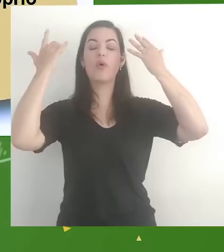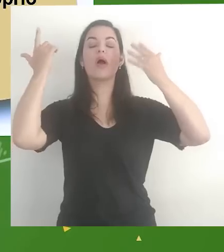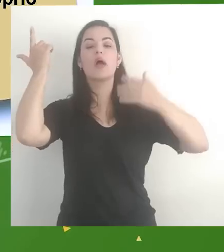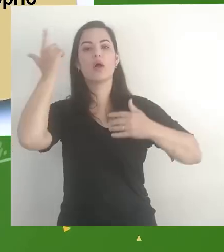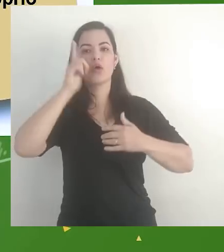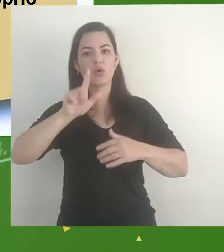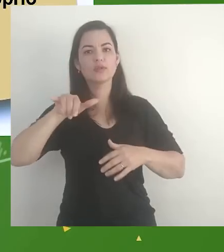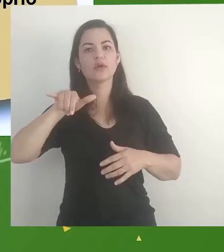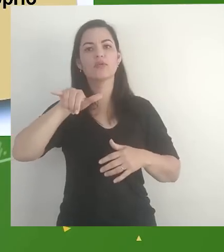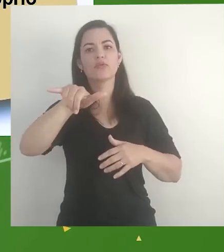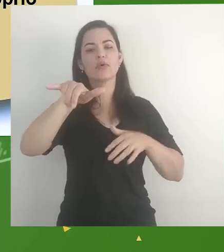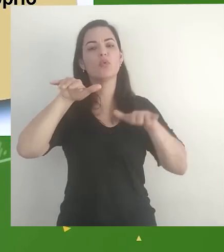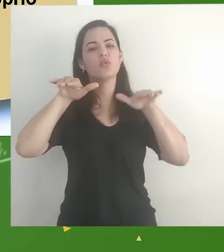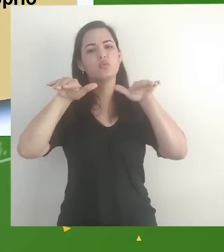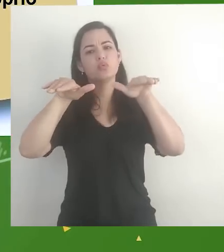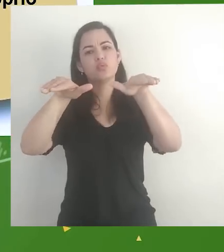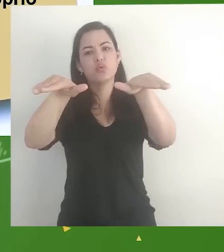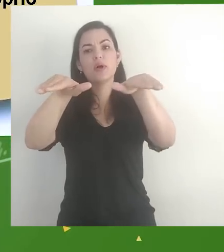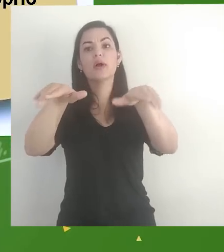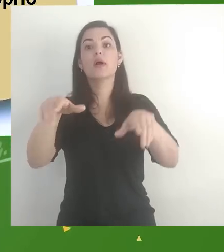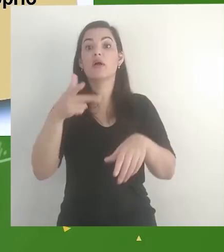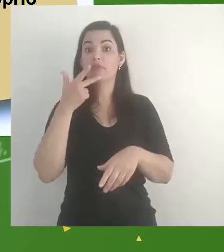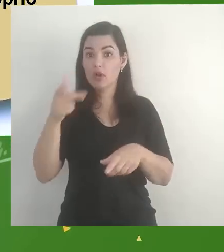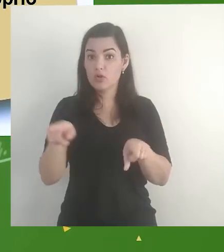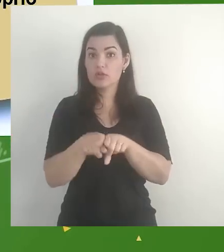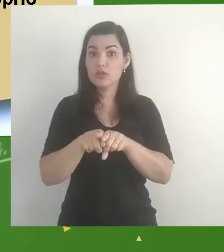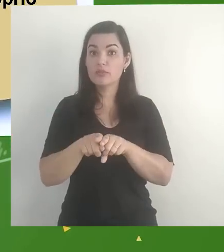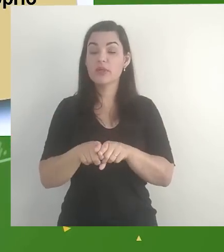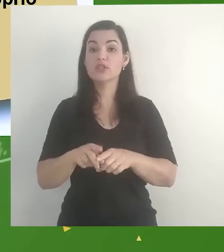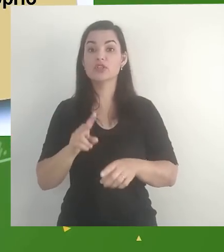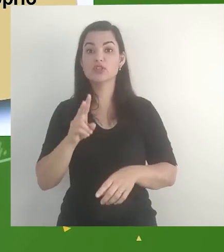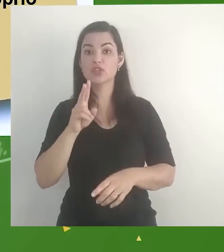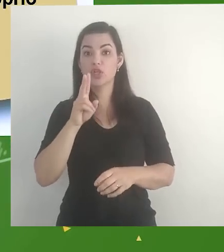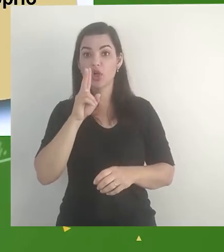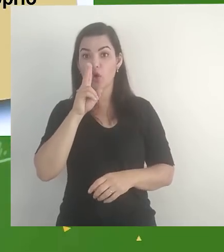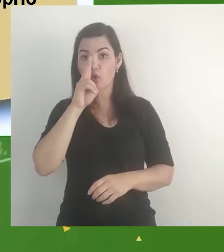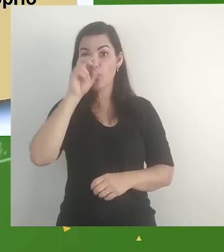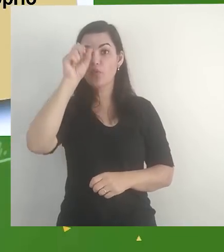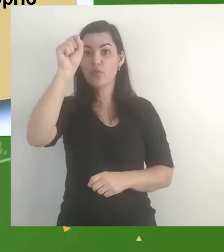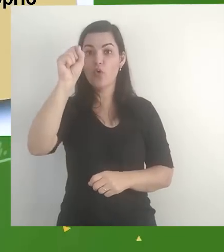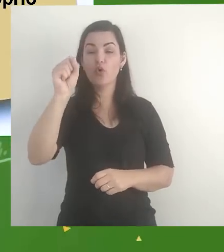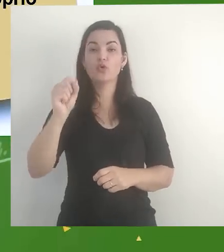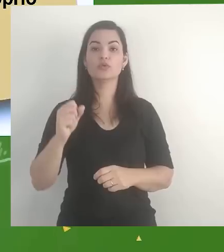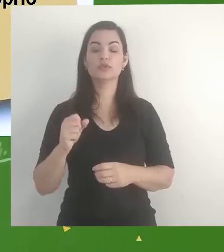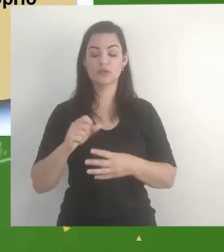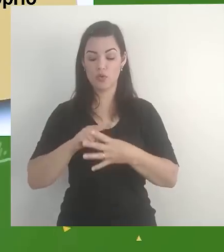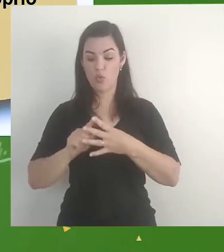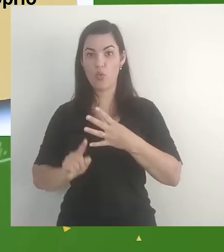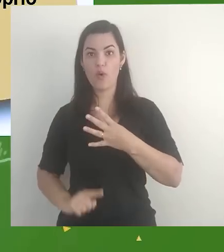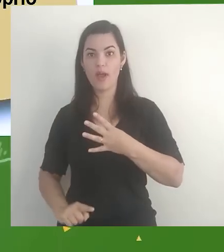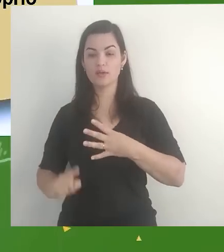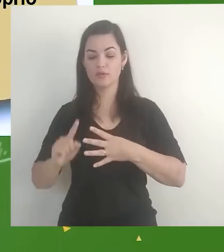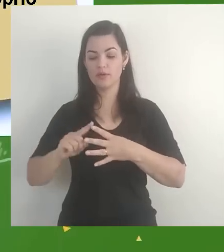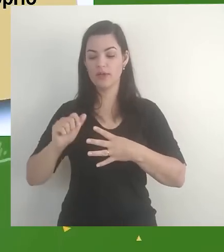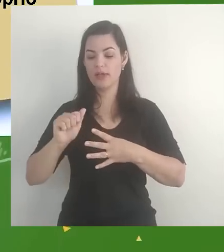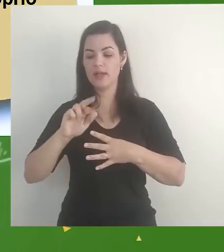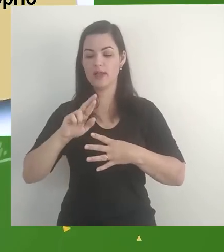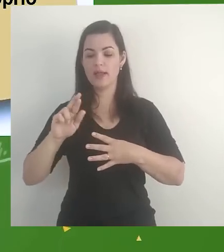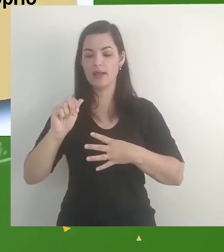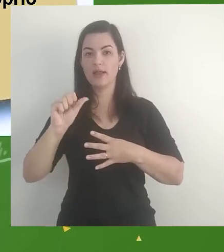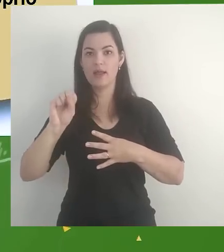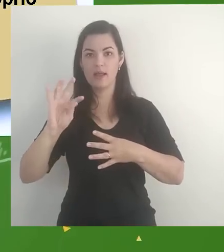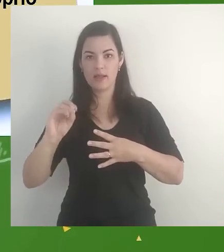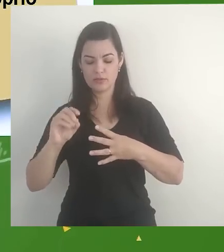consegue voar. E ainda falou de 3 forças, na verdade 4, né? Arrasto, peso, tração